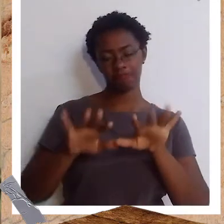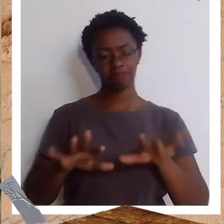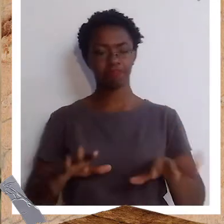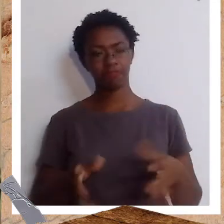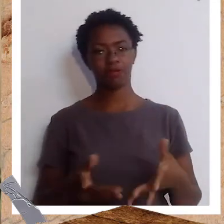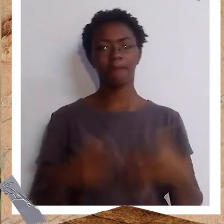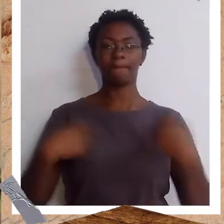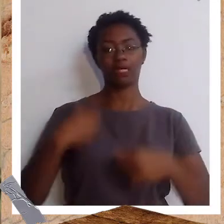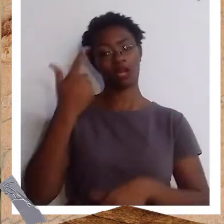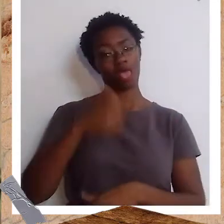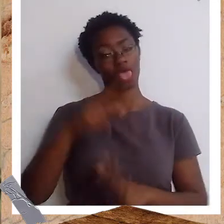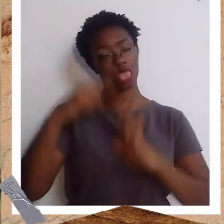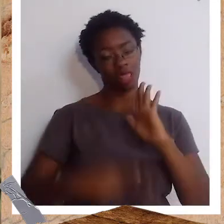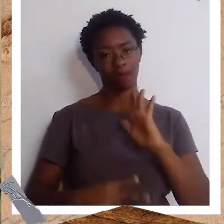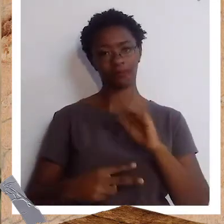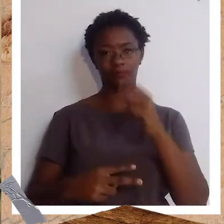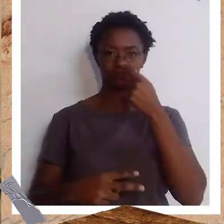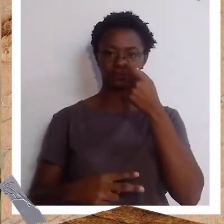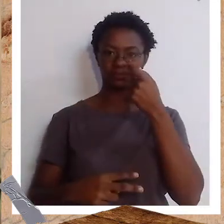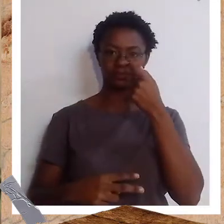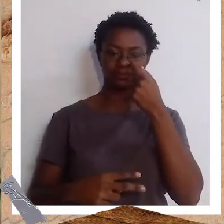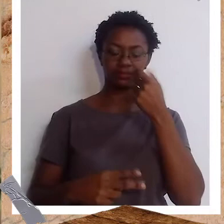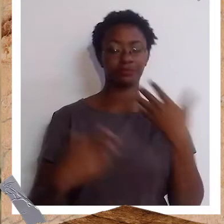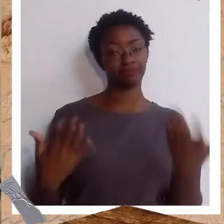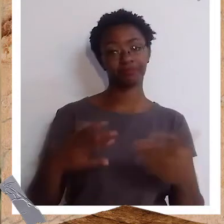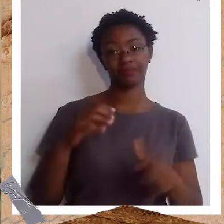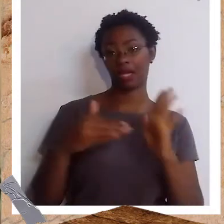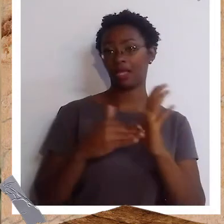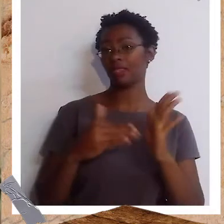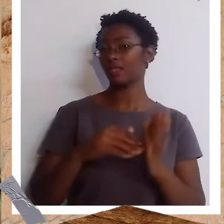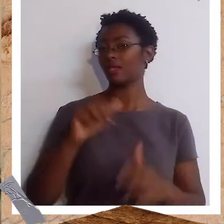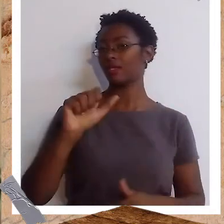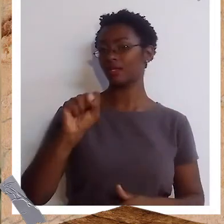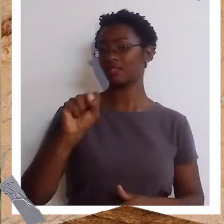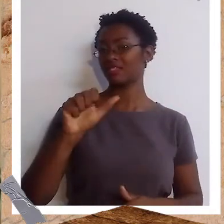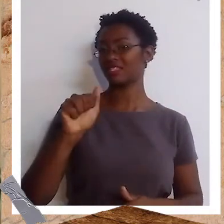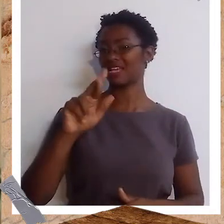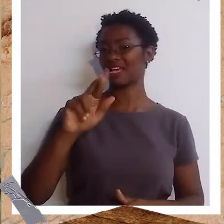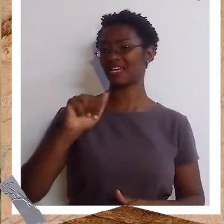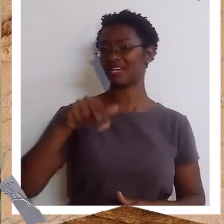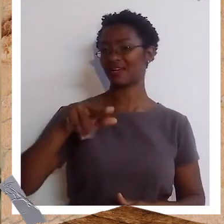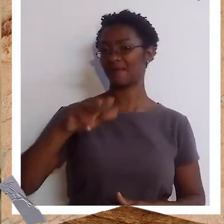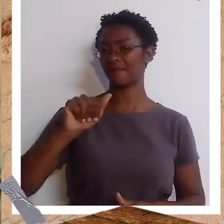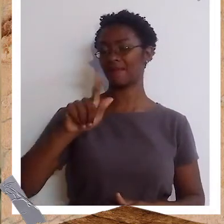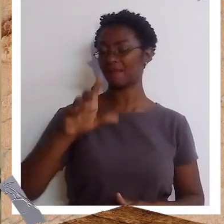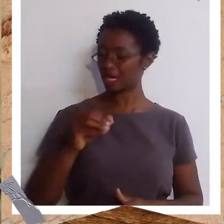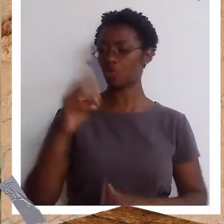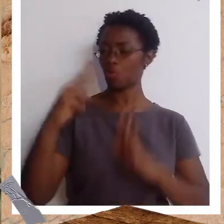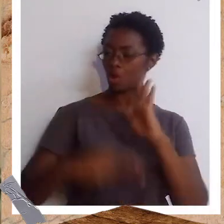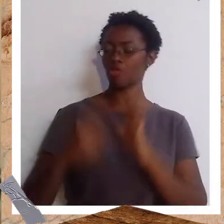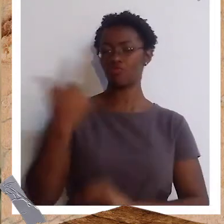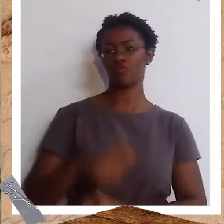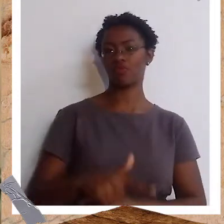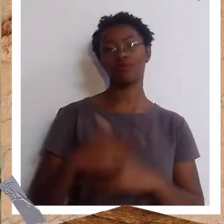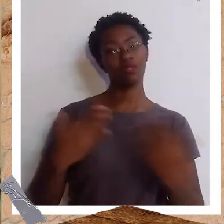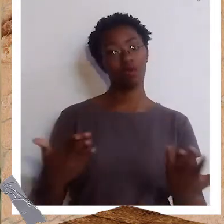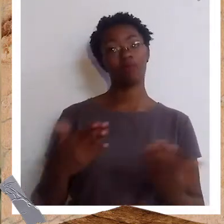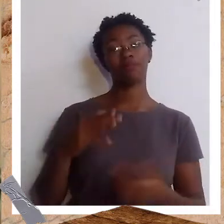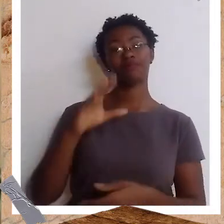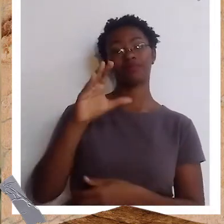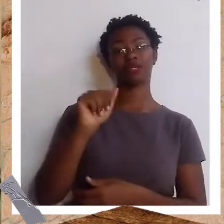processo de revisão. Saramago foi revisto, né? Todos os grandes nomes foram revistos, e Carolina, ao longo de sua vida,